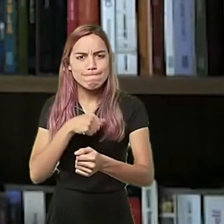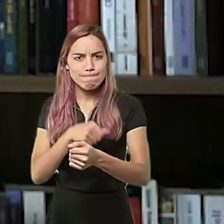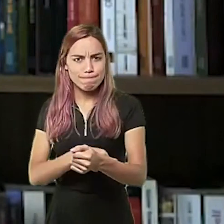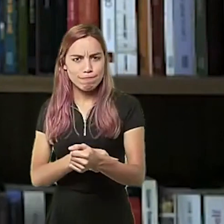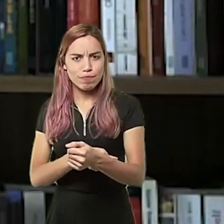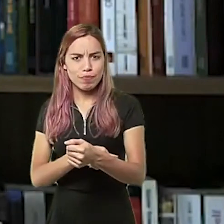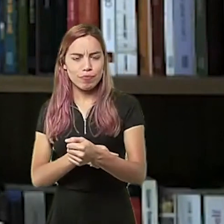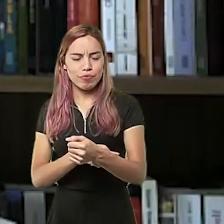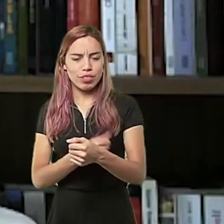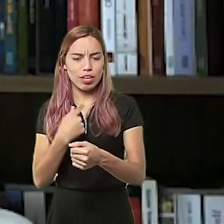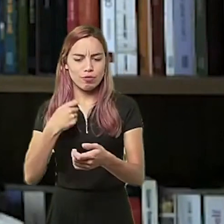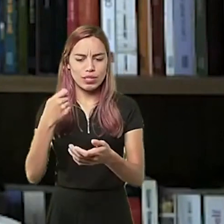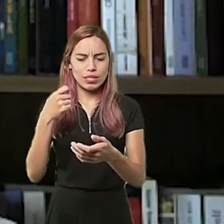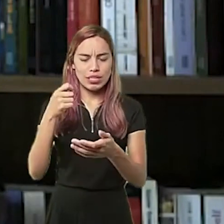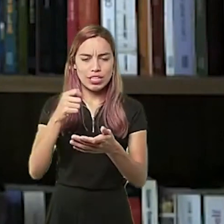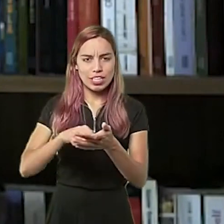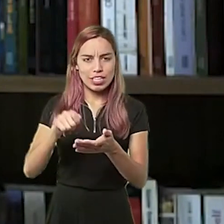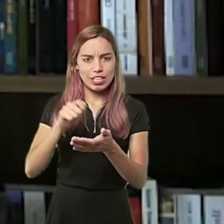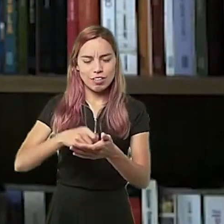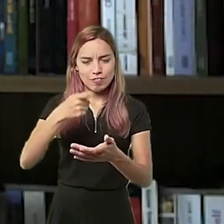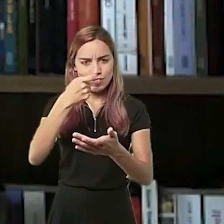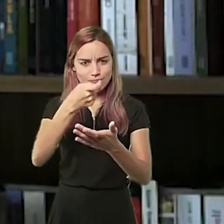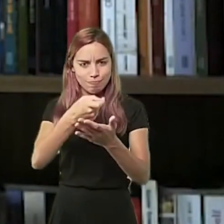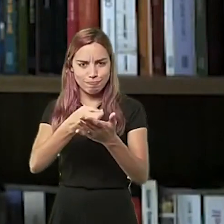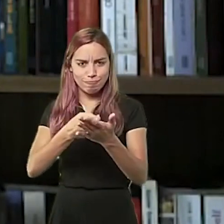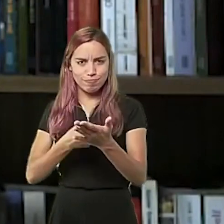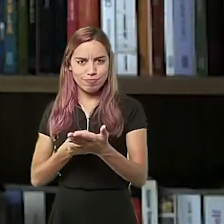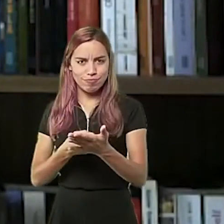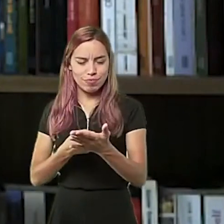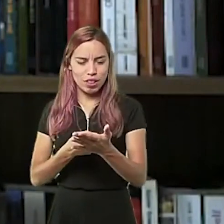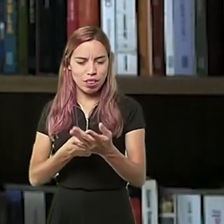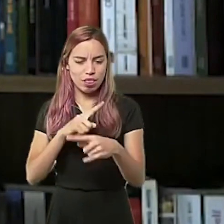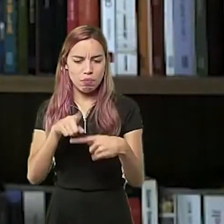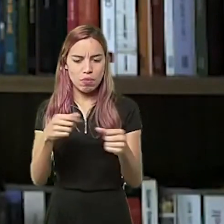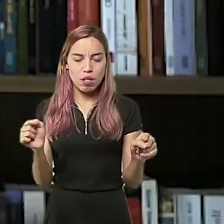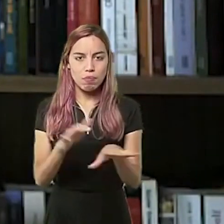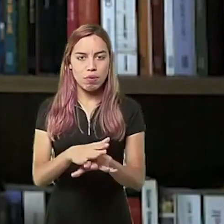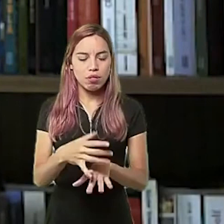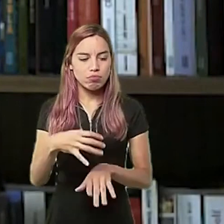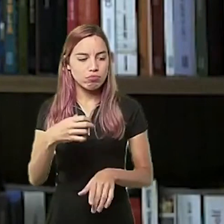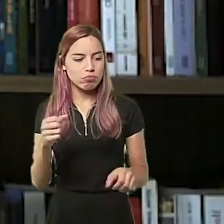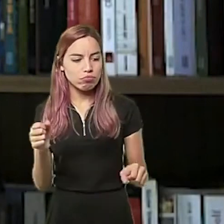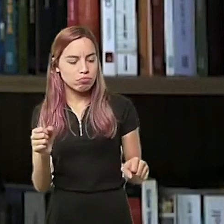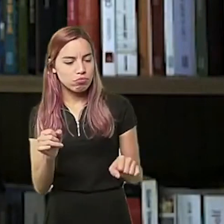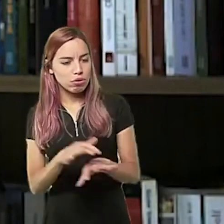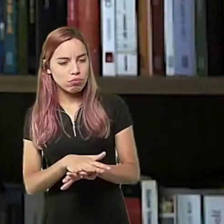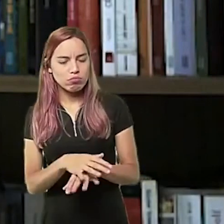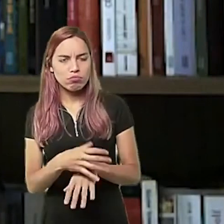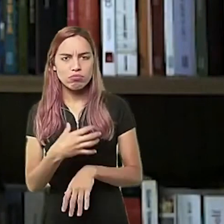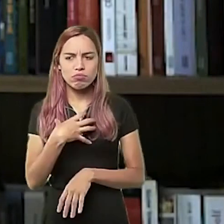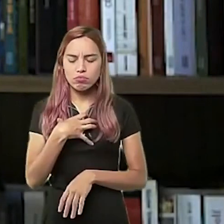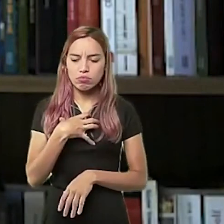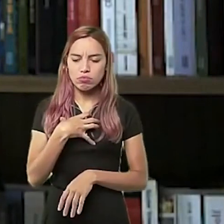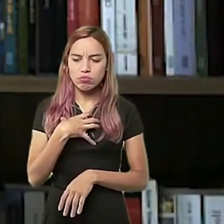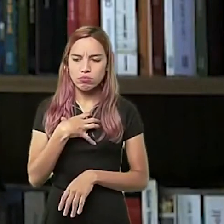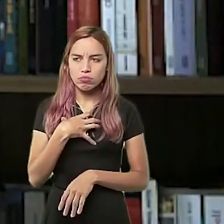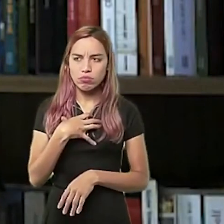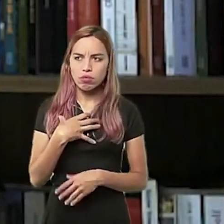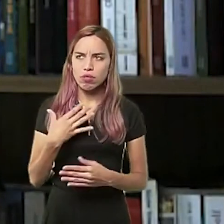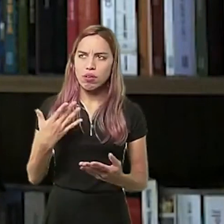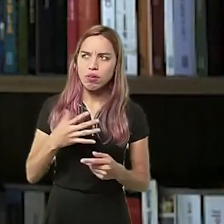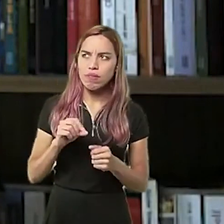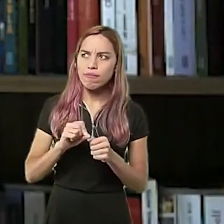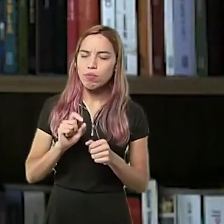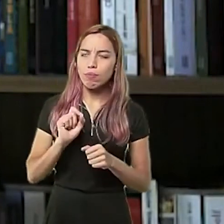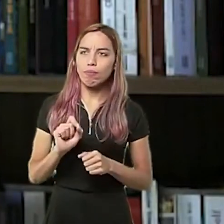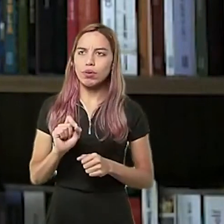da tese, e depois fica um vazio, né? Quando você completa tudo, você diz: agora o que é que eu vou